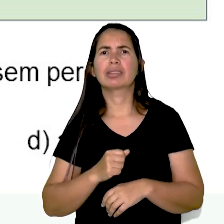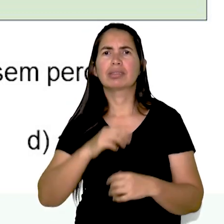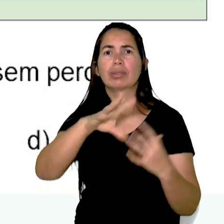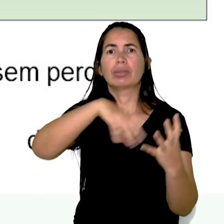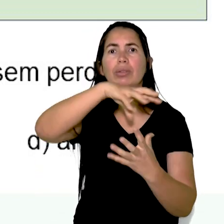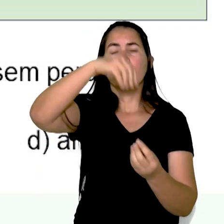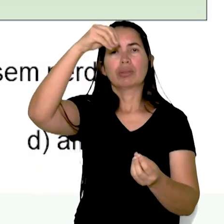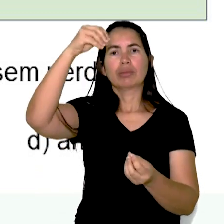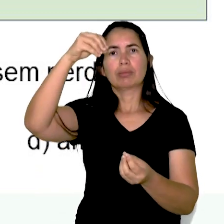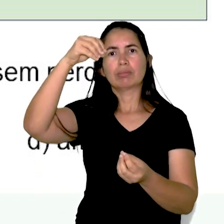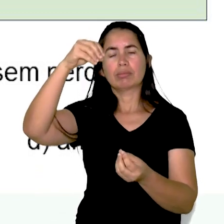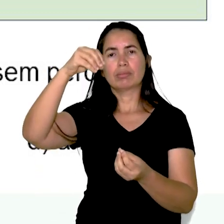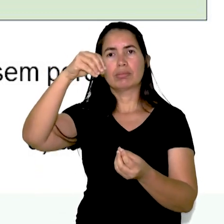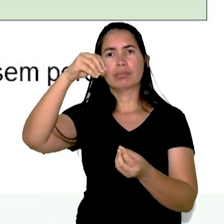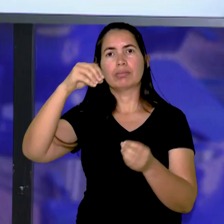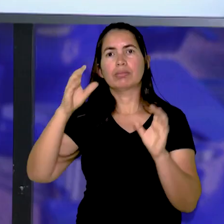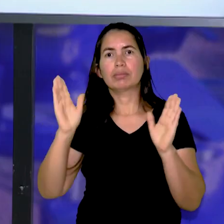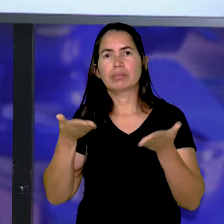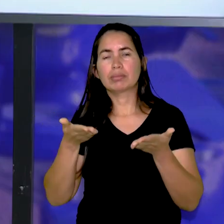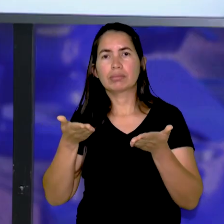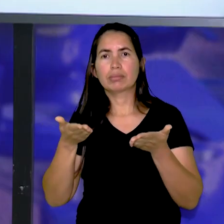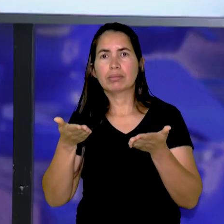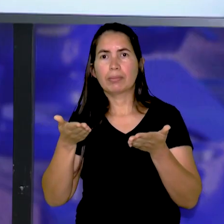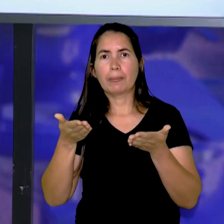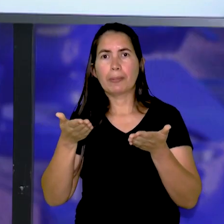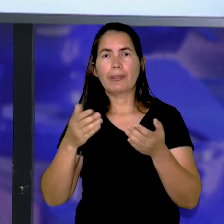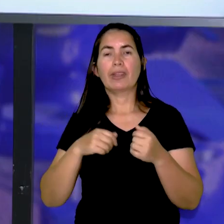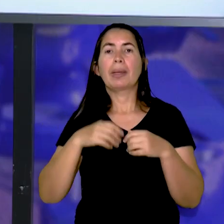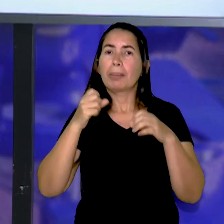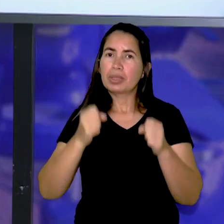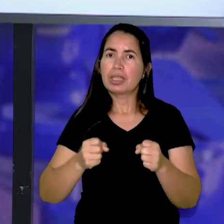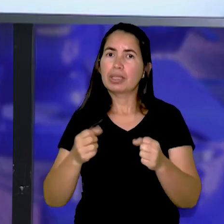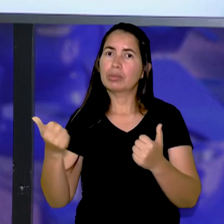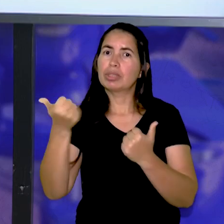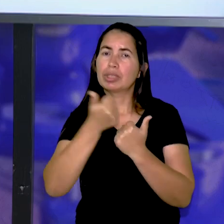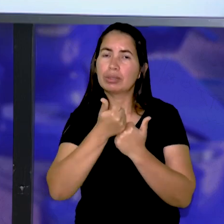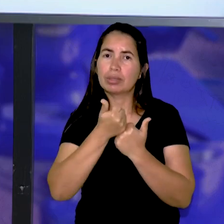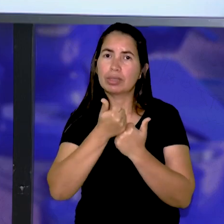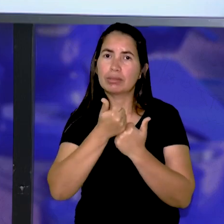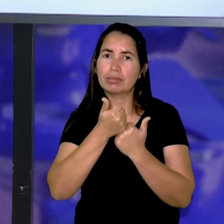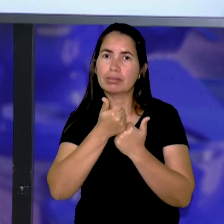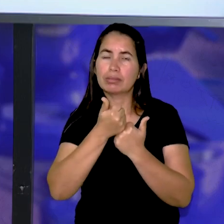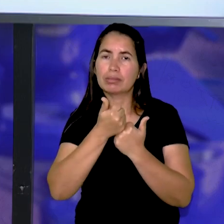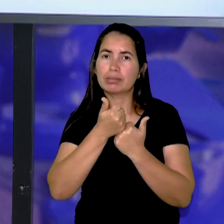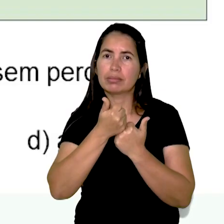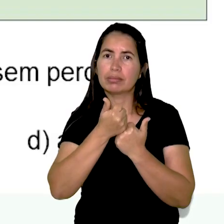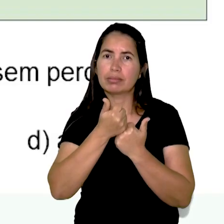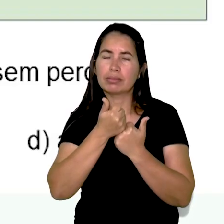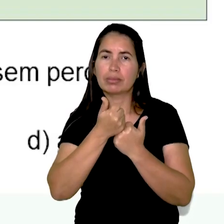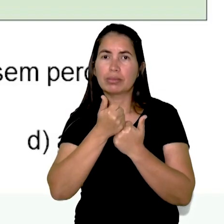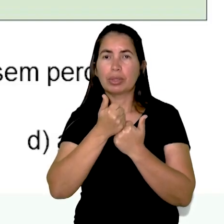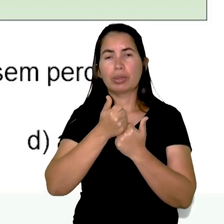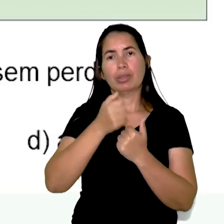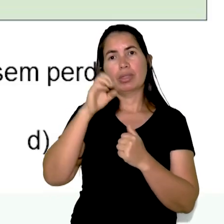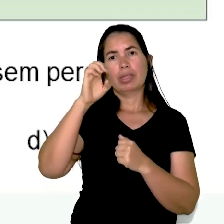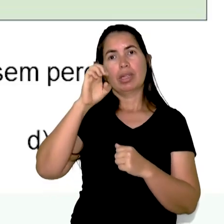Fantasmagórico é a palavra que eu destaquei nesse trecho do texto. Ela poderia ser substituída por